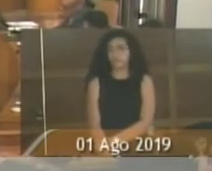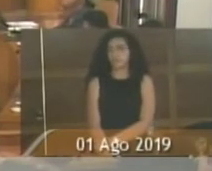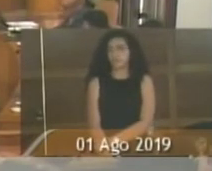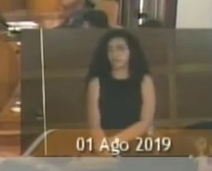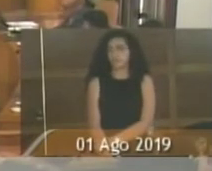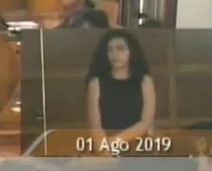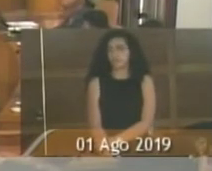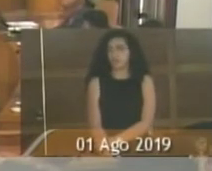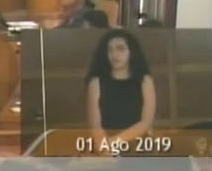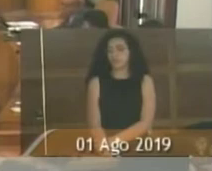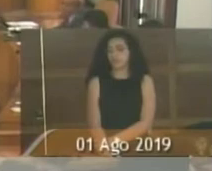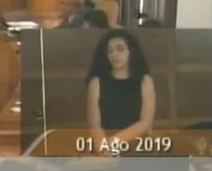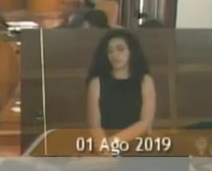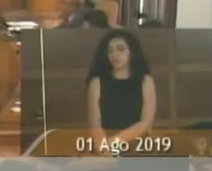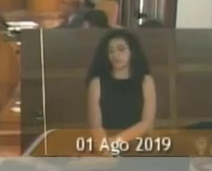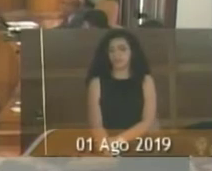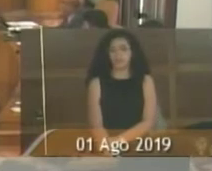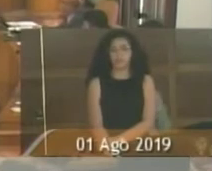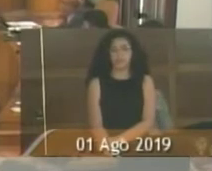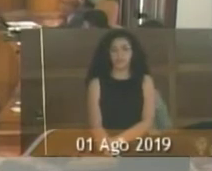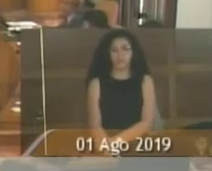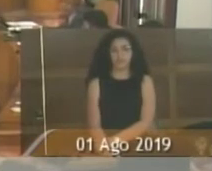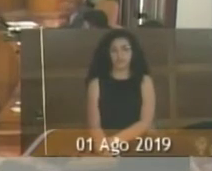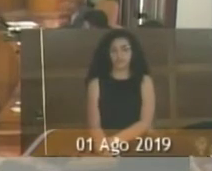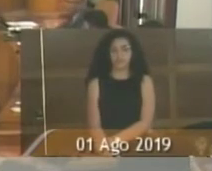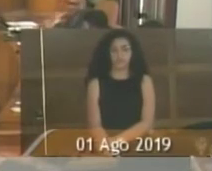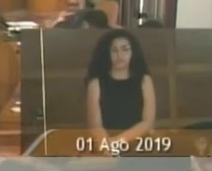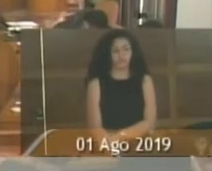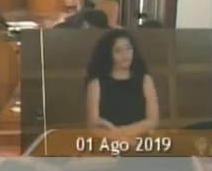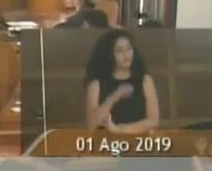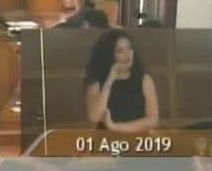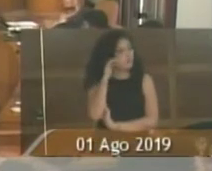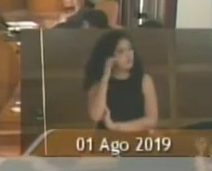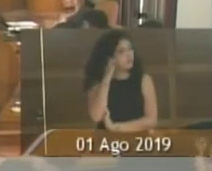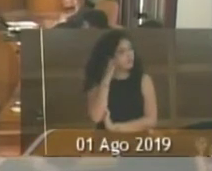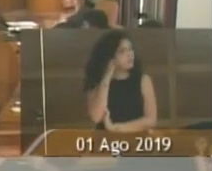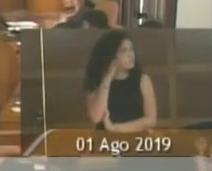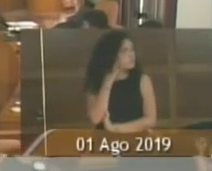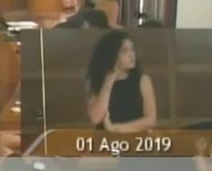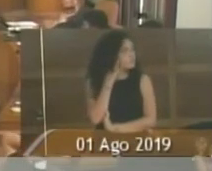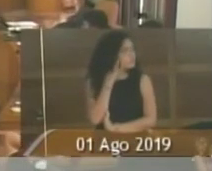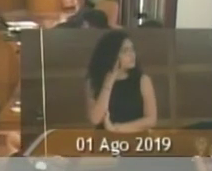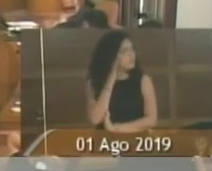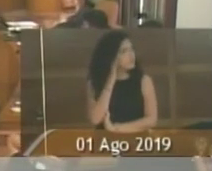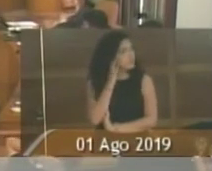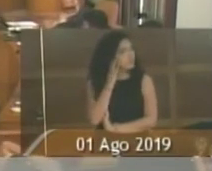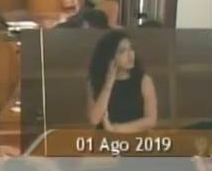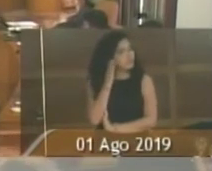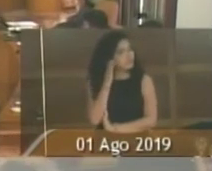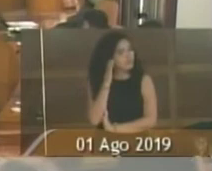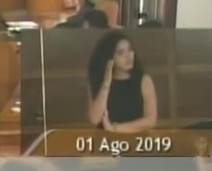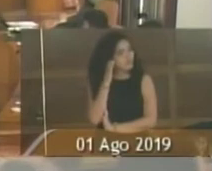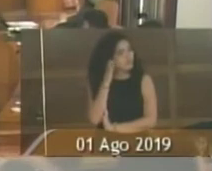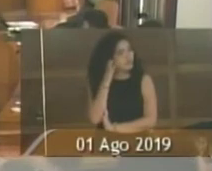Deixa eu só mandar para o Simpismar aqui. Próxima terça-feira. Pronto.